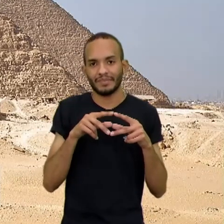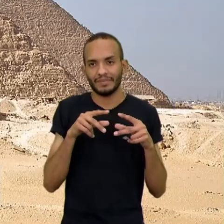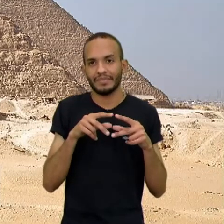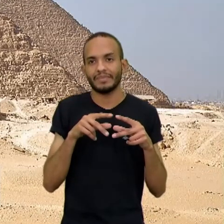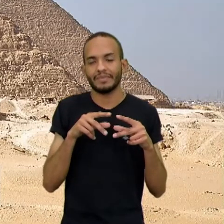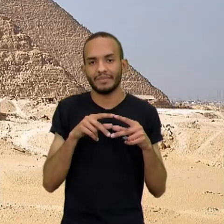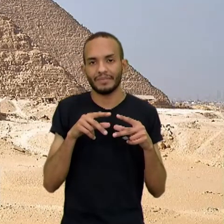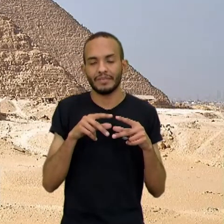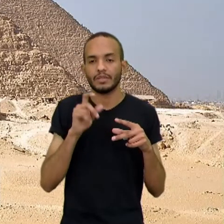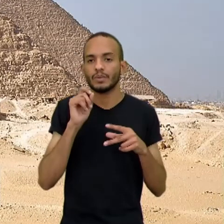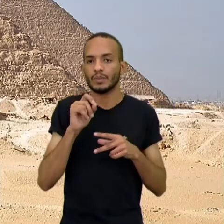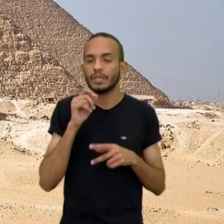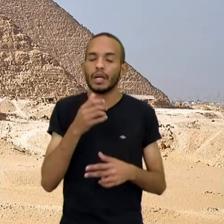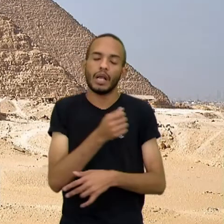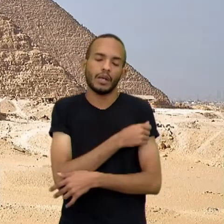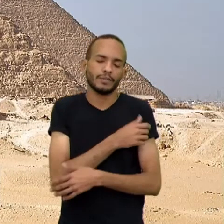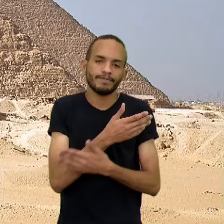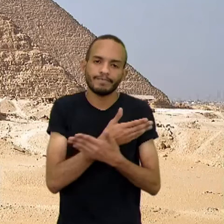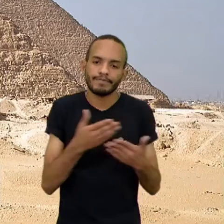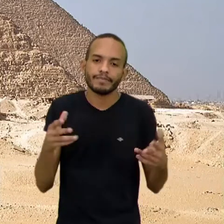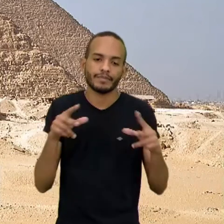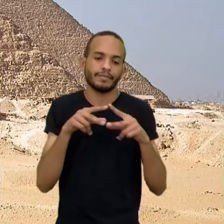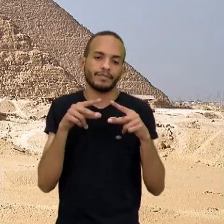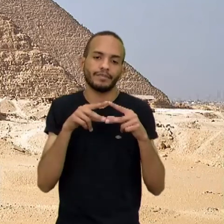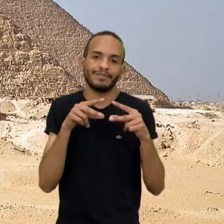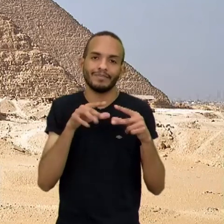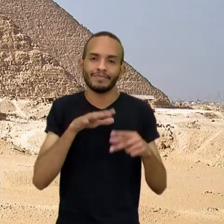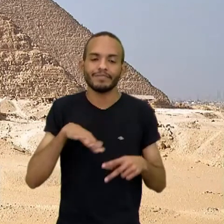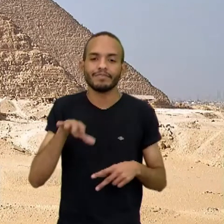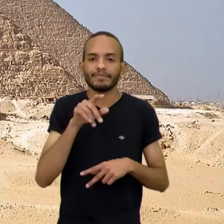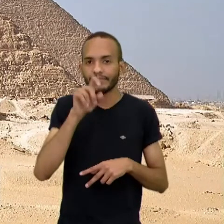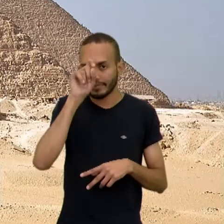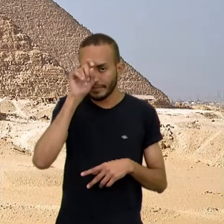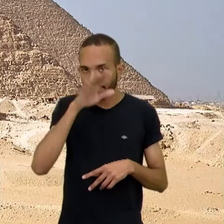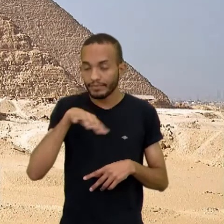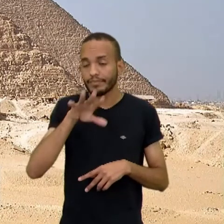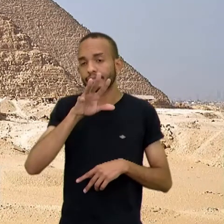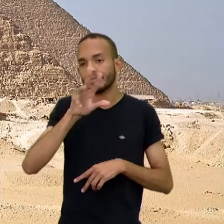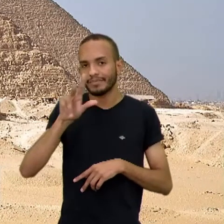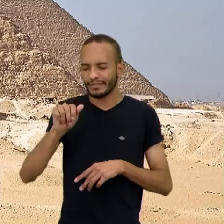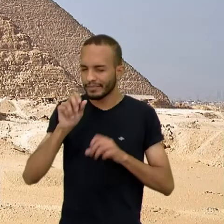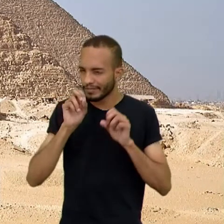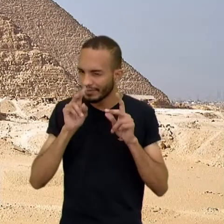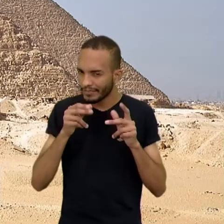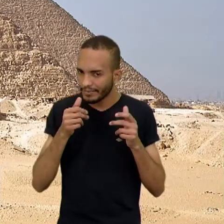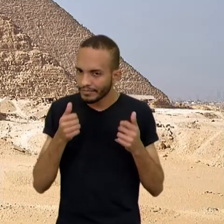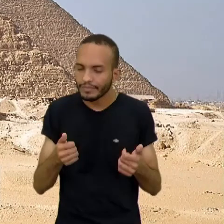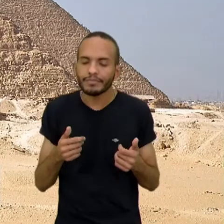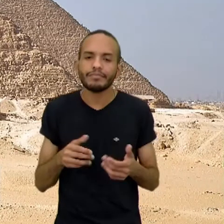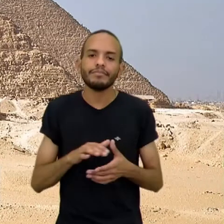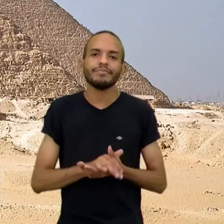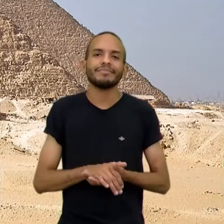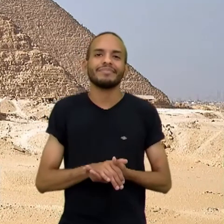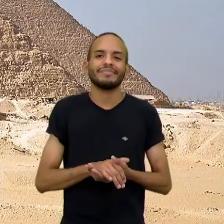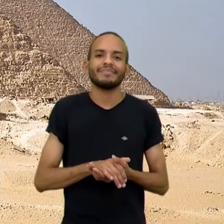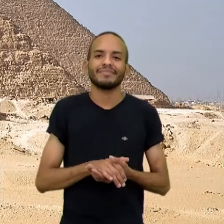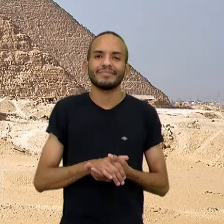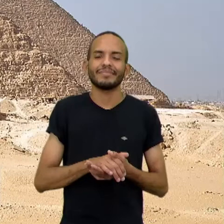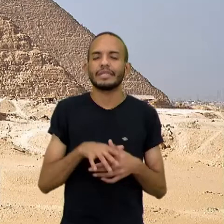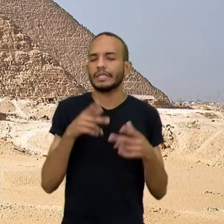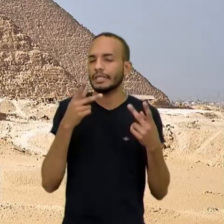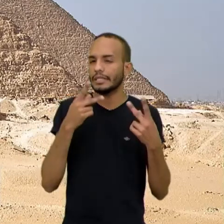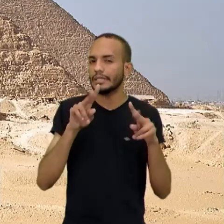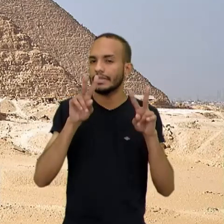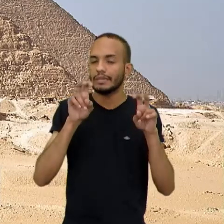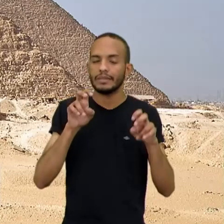inclusive, alunos queridos das pirâmides, né? O Egito fica na África, está bem? Então, é isso. É sobre